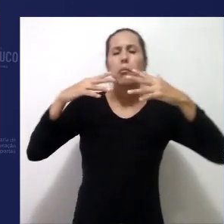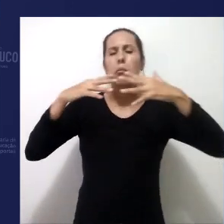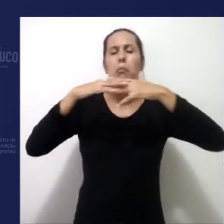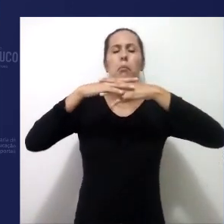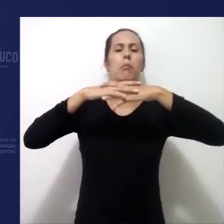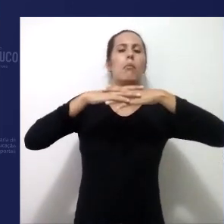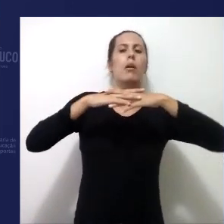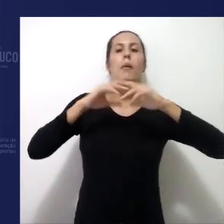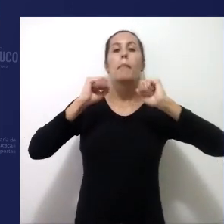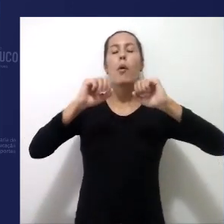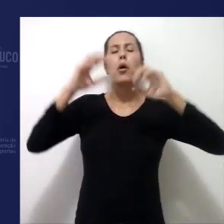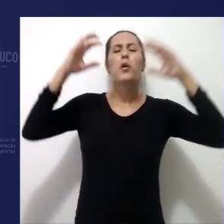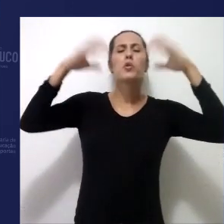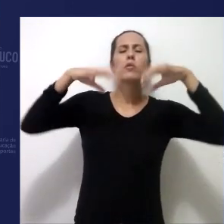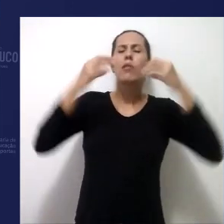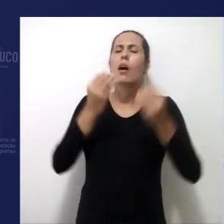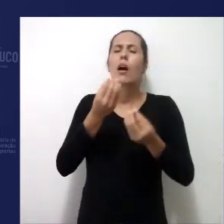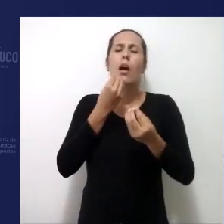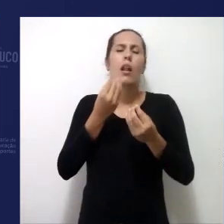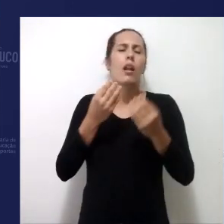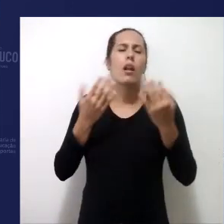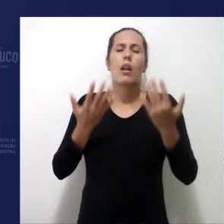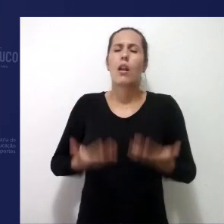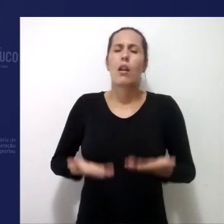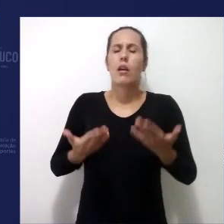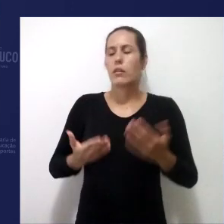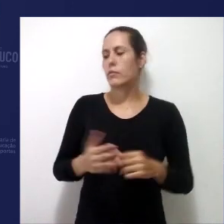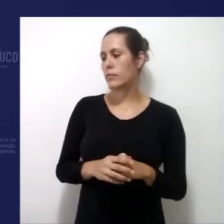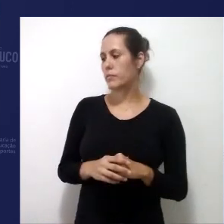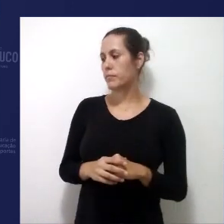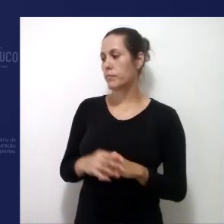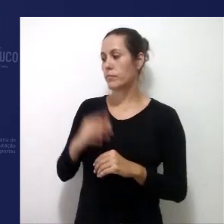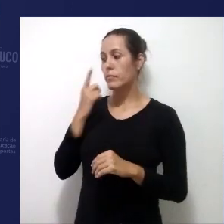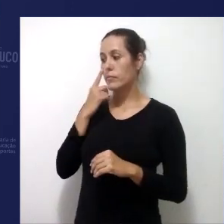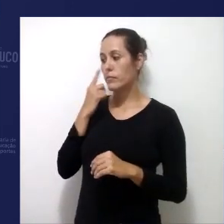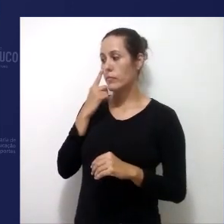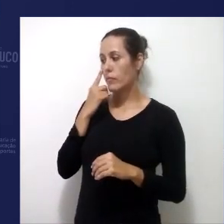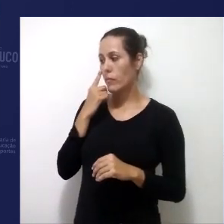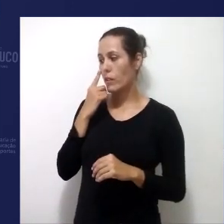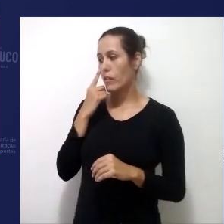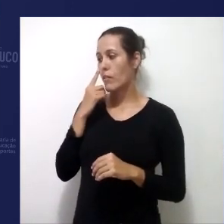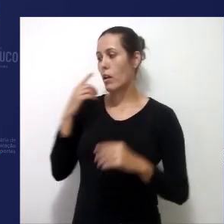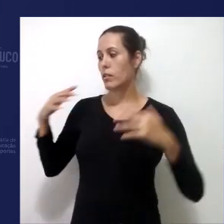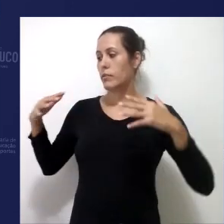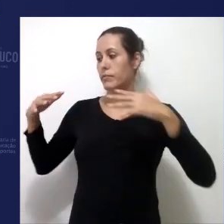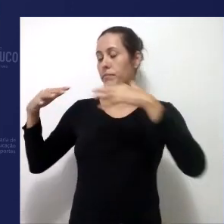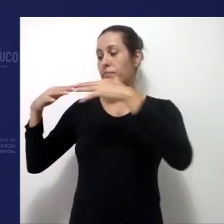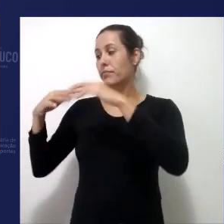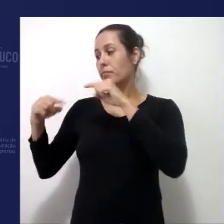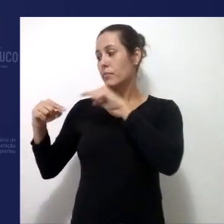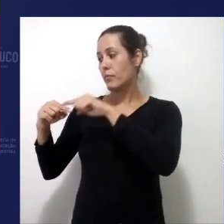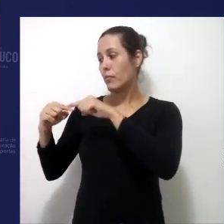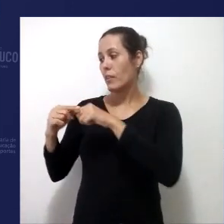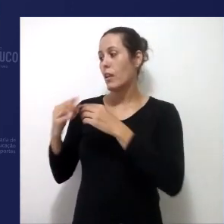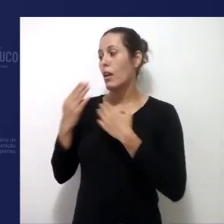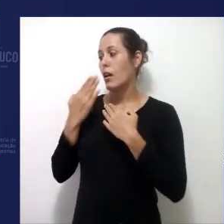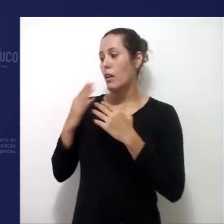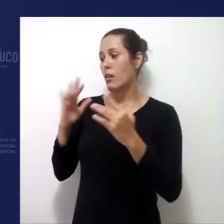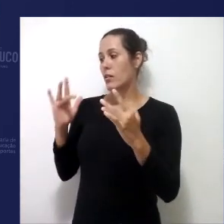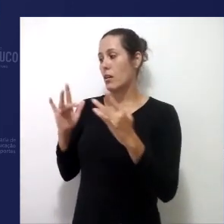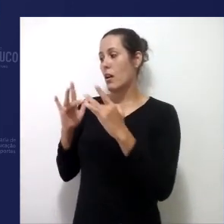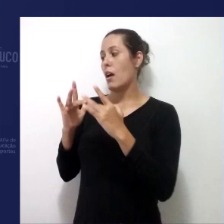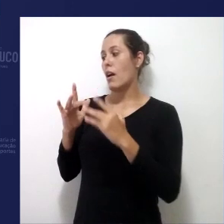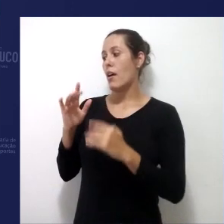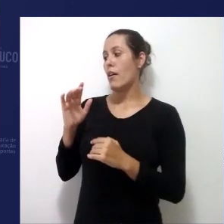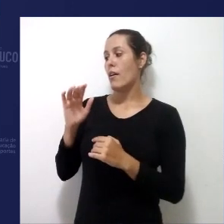leve. Quando se fala de massas de ar sobre uma frente fria, o que é que acontece?